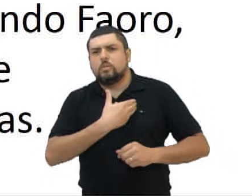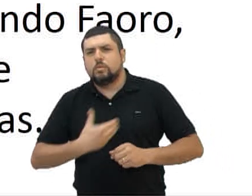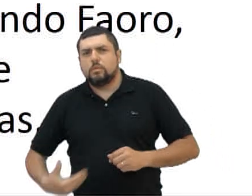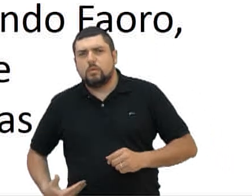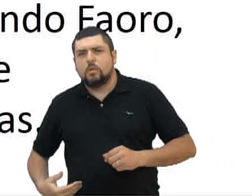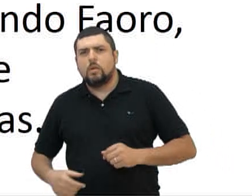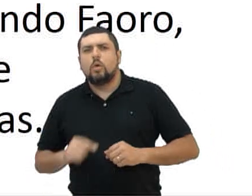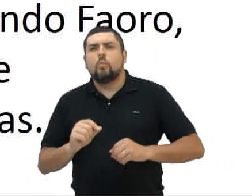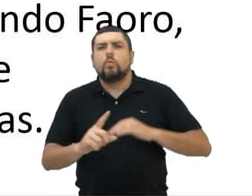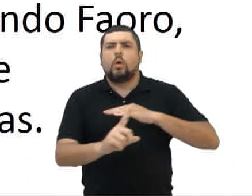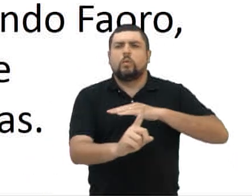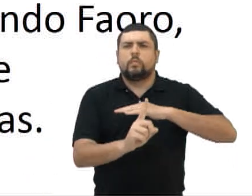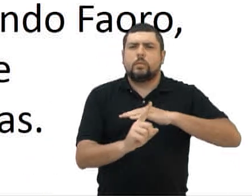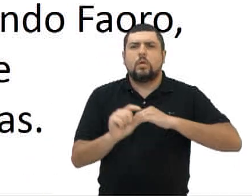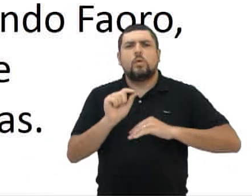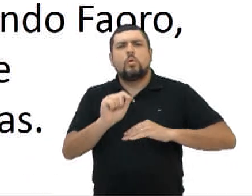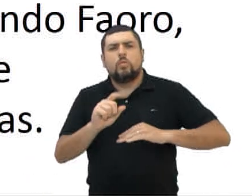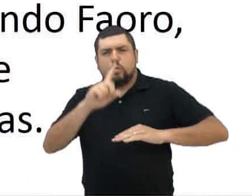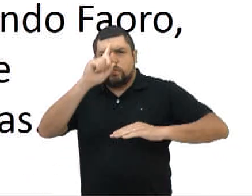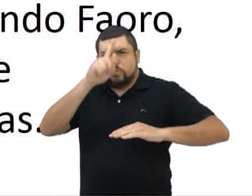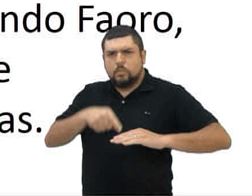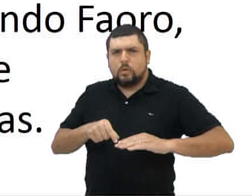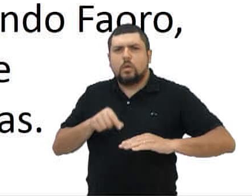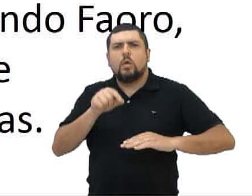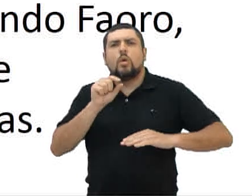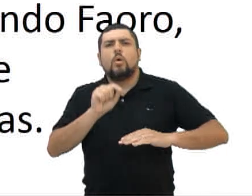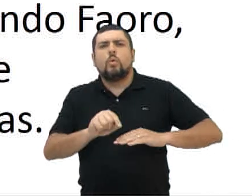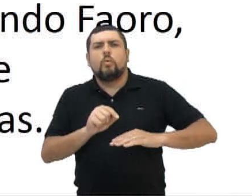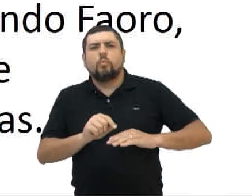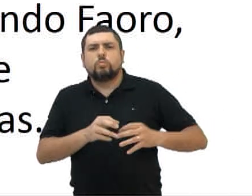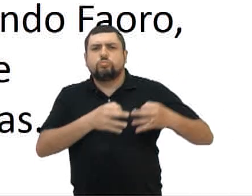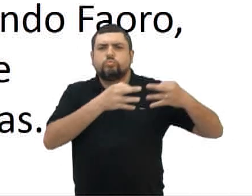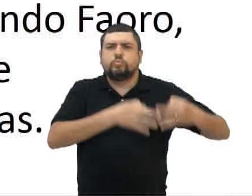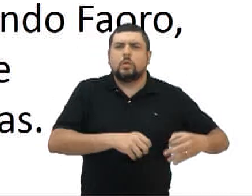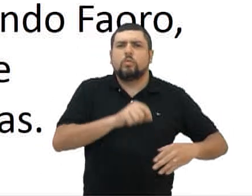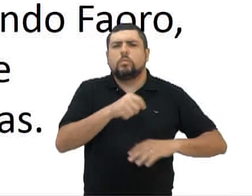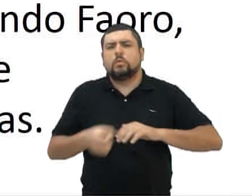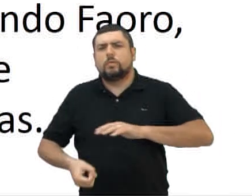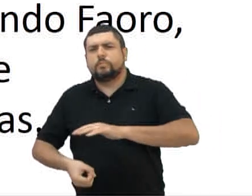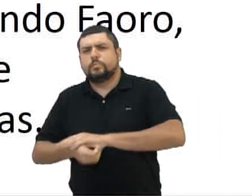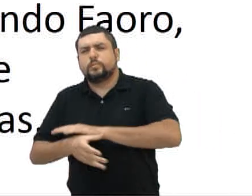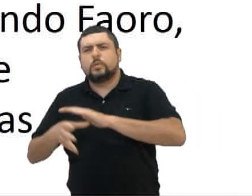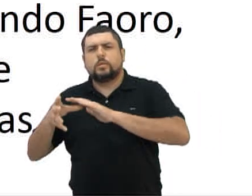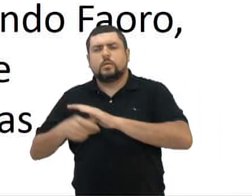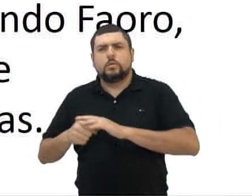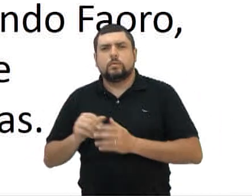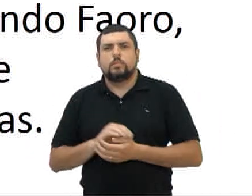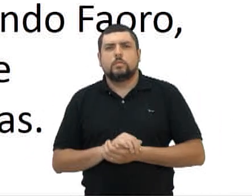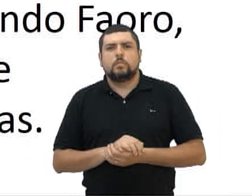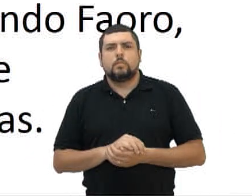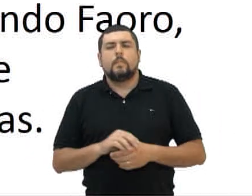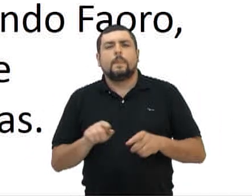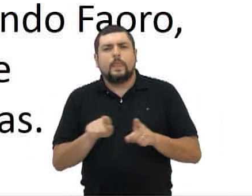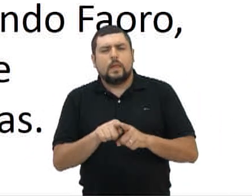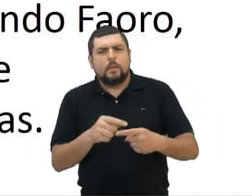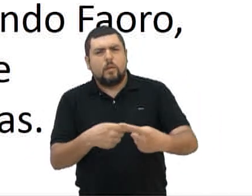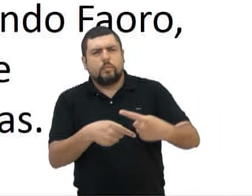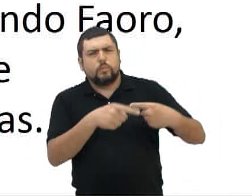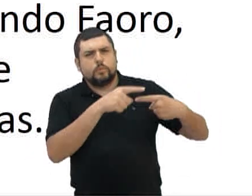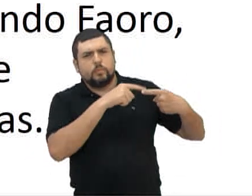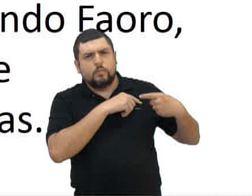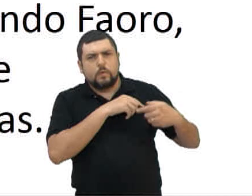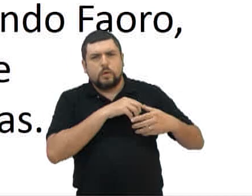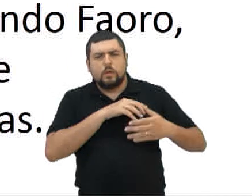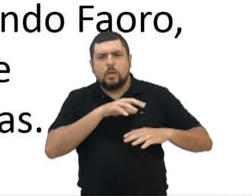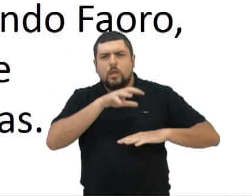mandonismo, nepotismo e corrupção. Nós observamos isso no decorrer das aulas sobre colônia, império e república,